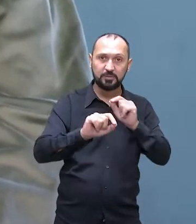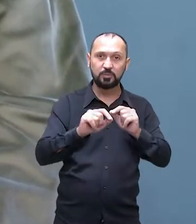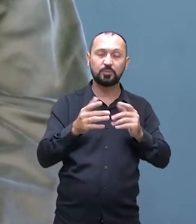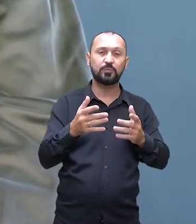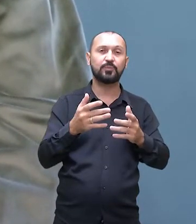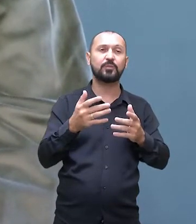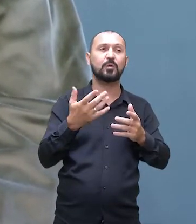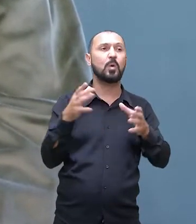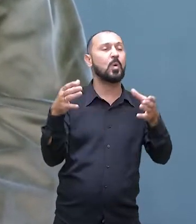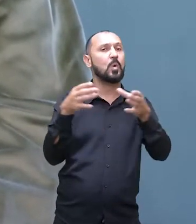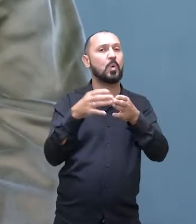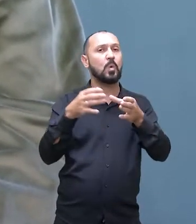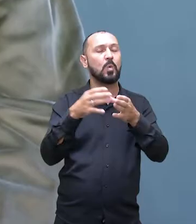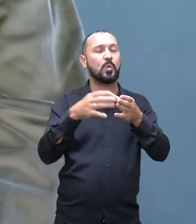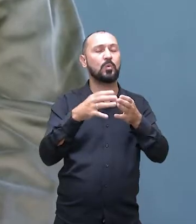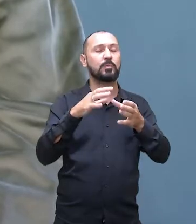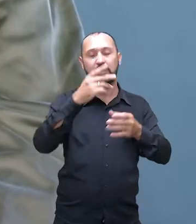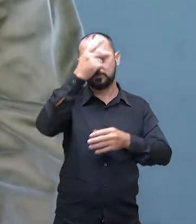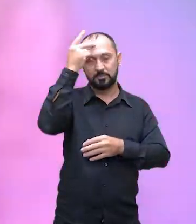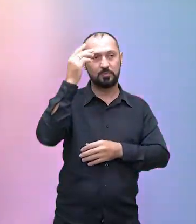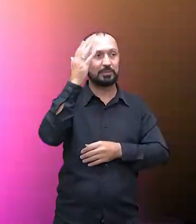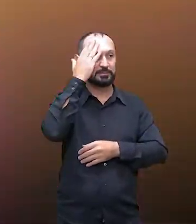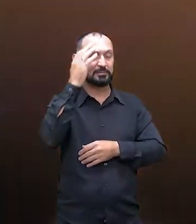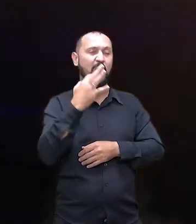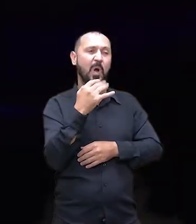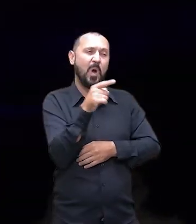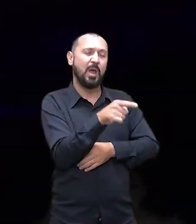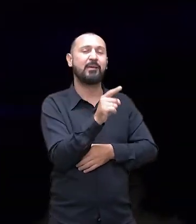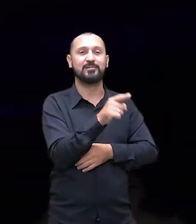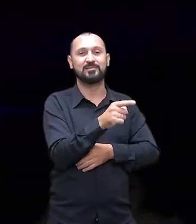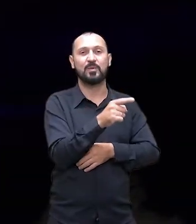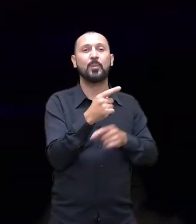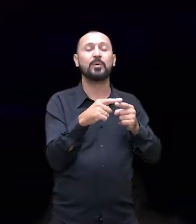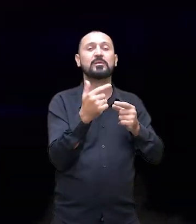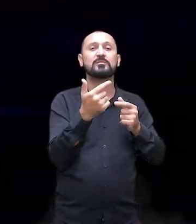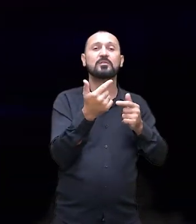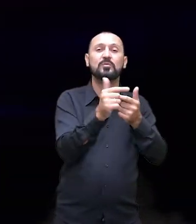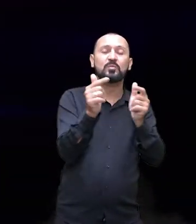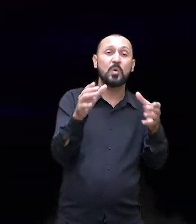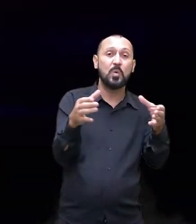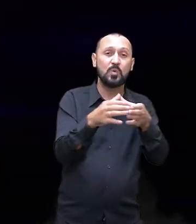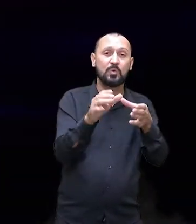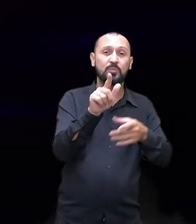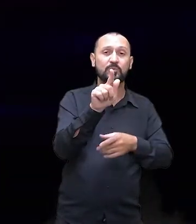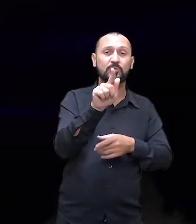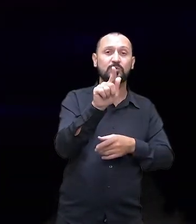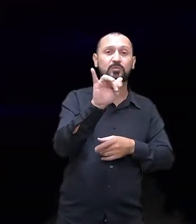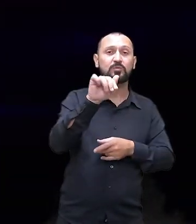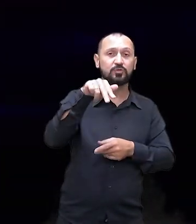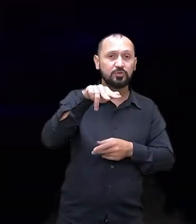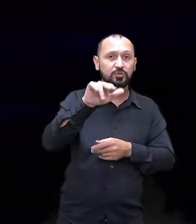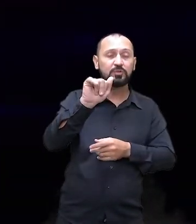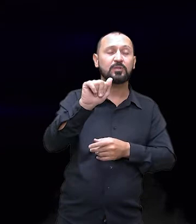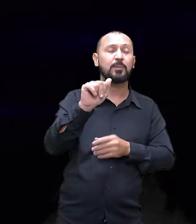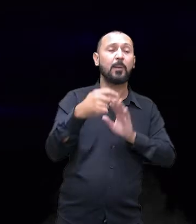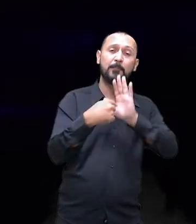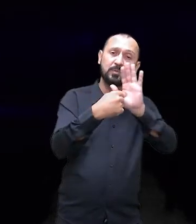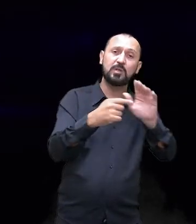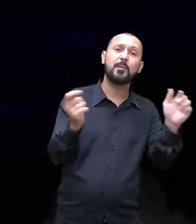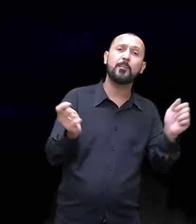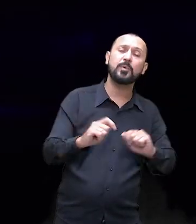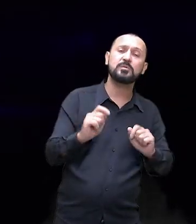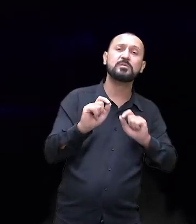Brasil, uma companhia reconhecida. Porque se você não tem uma ginga cia de dança para mostrar